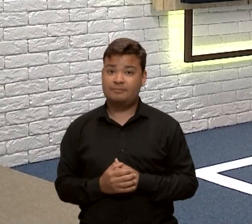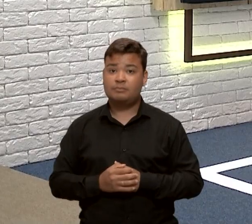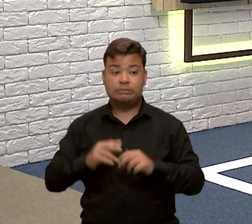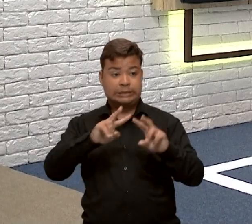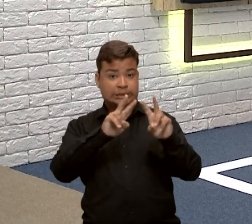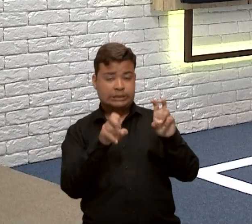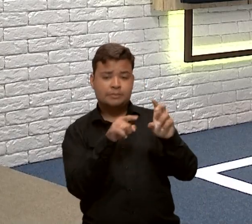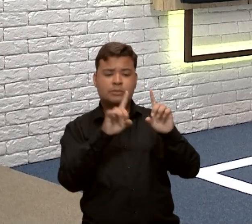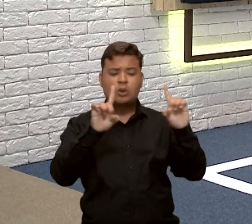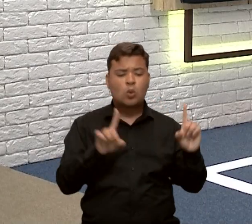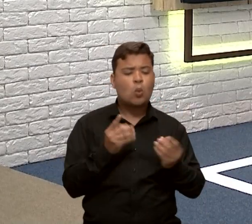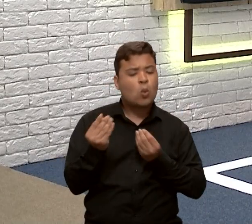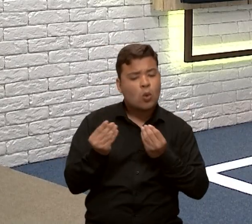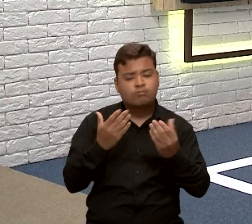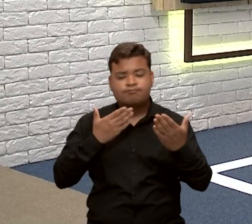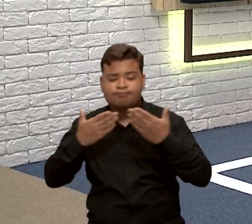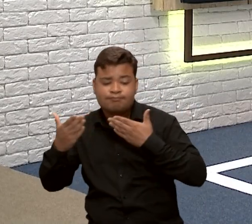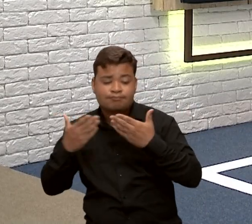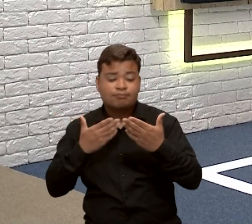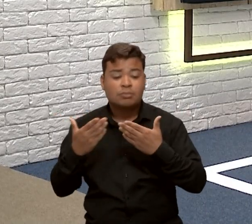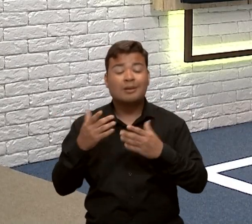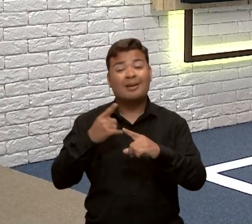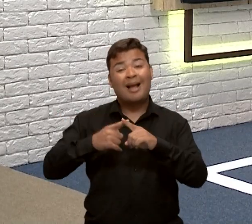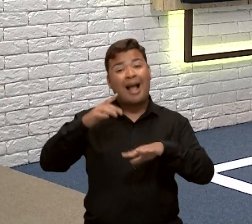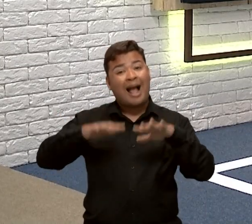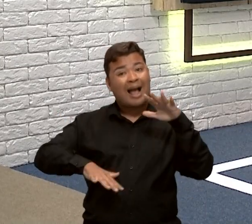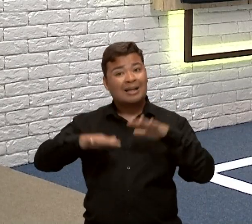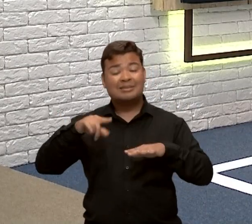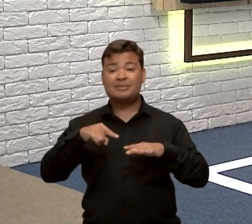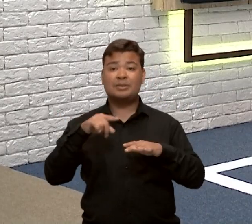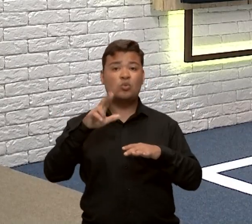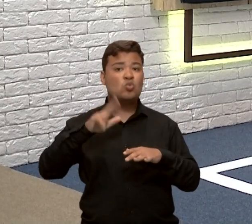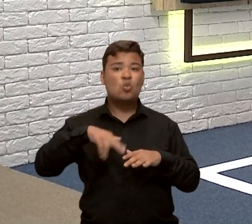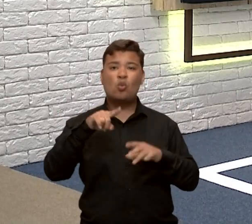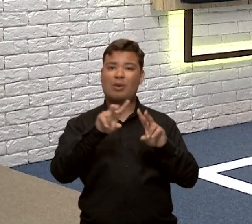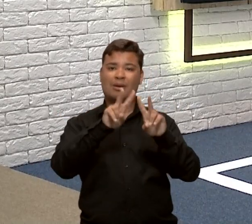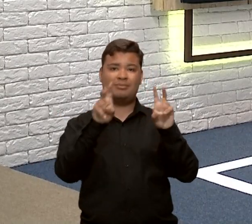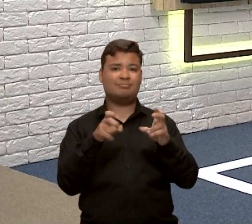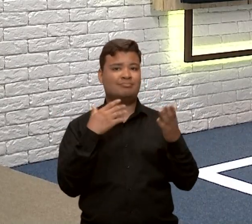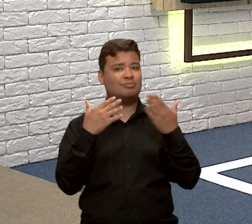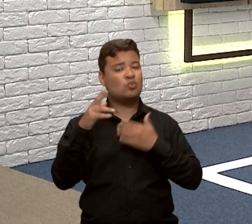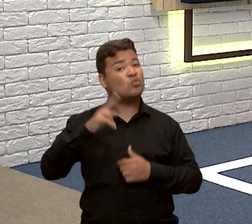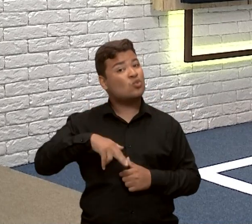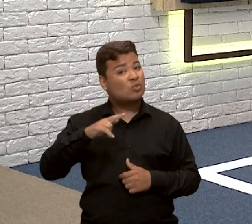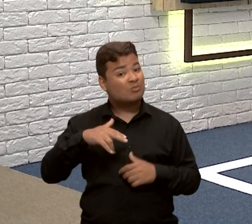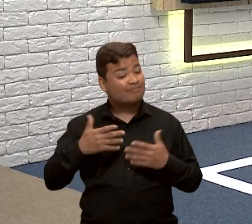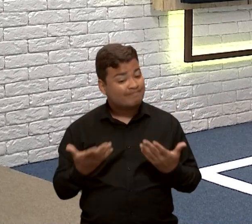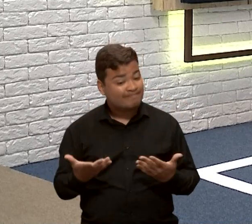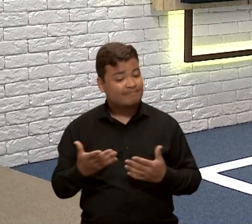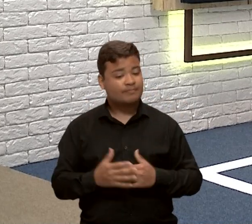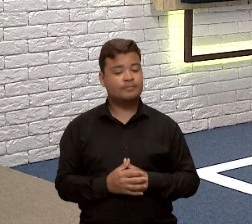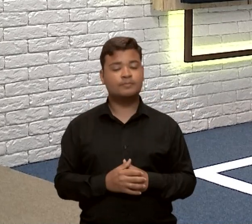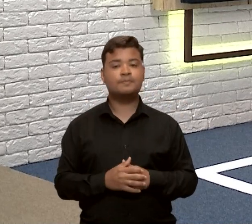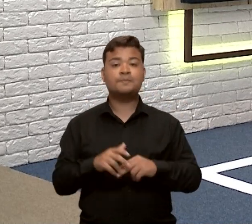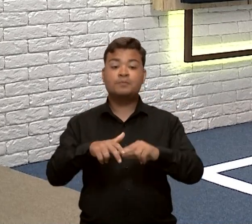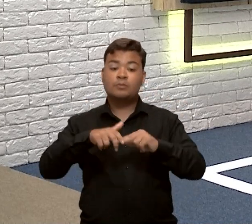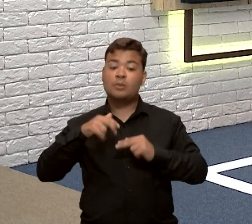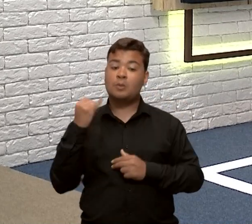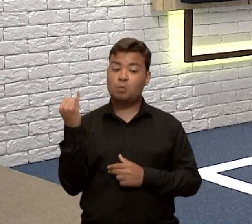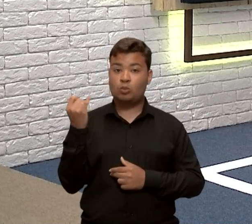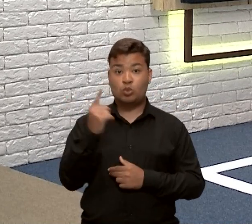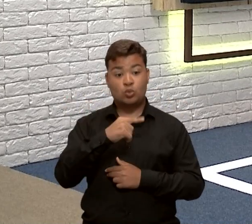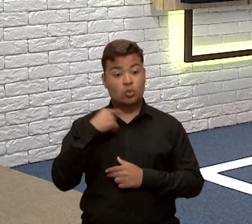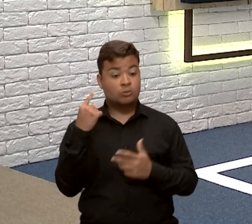na família, né? Então, assim, é muito importante que todos nós estejamos atentos, principalmente na